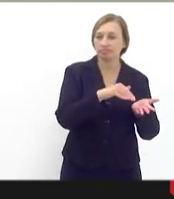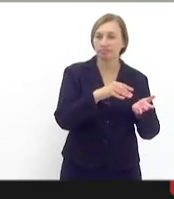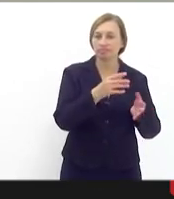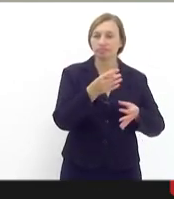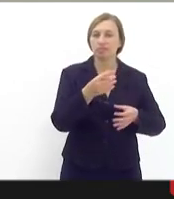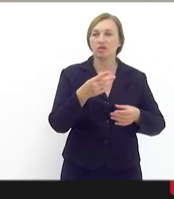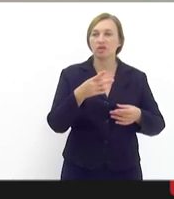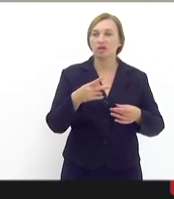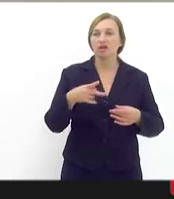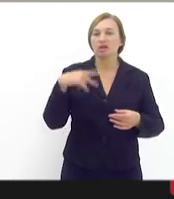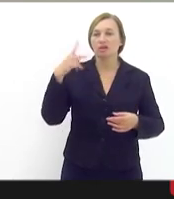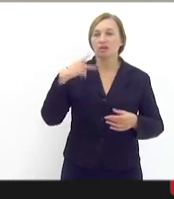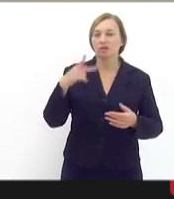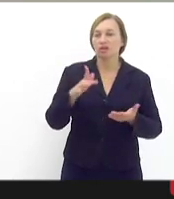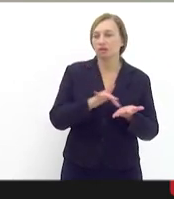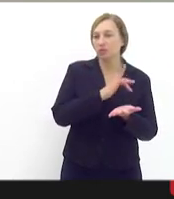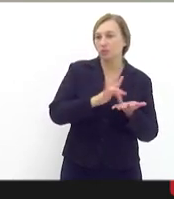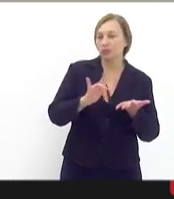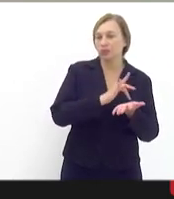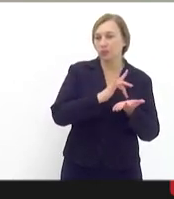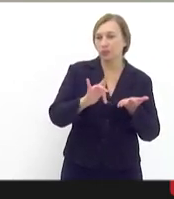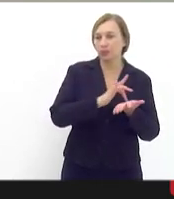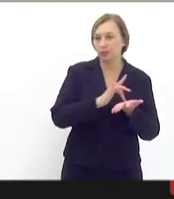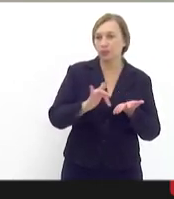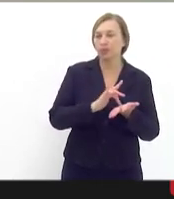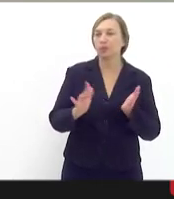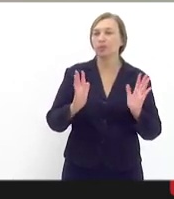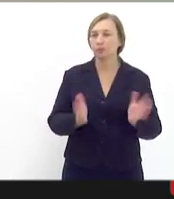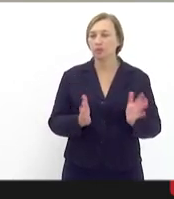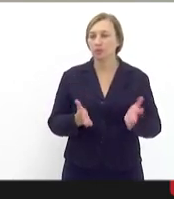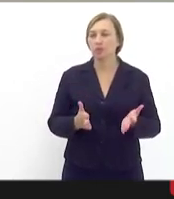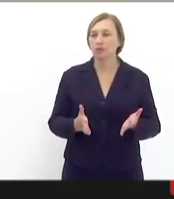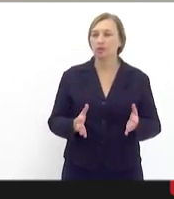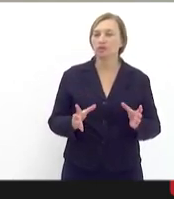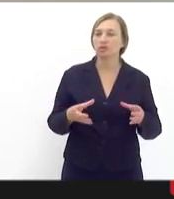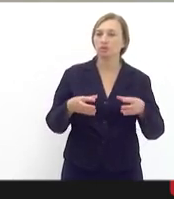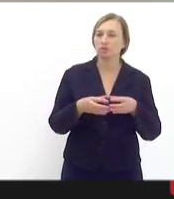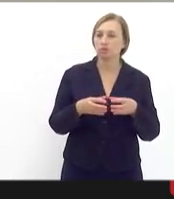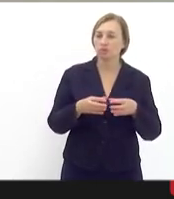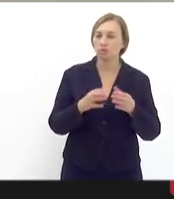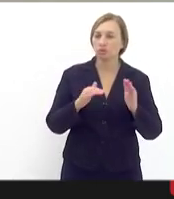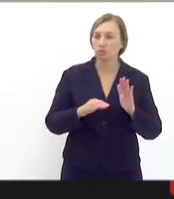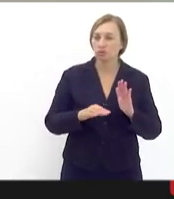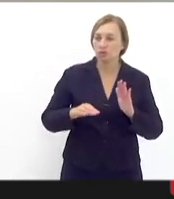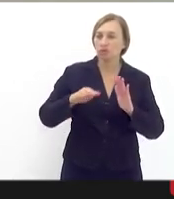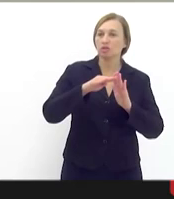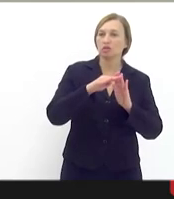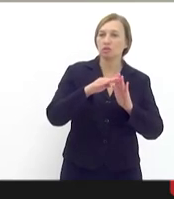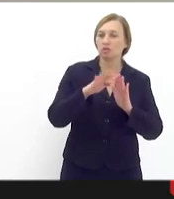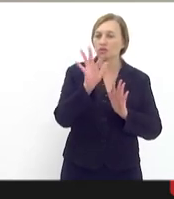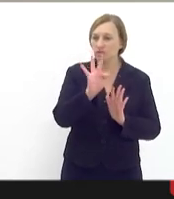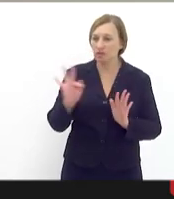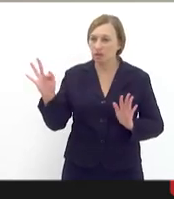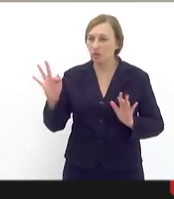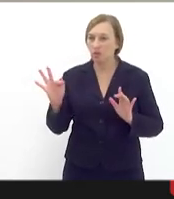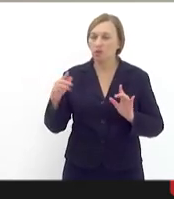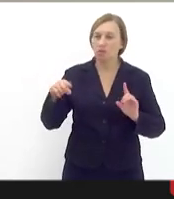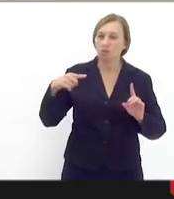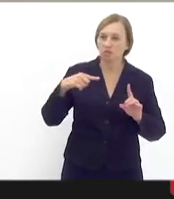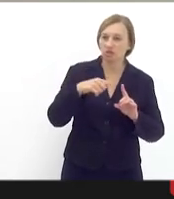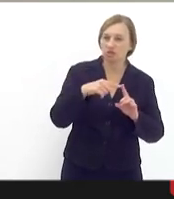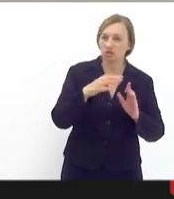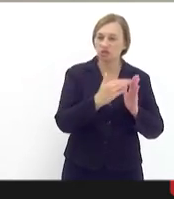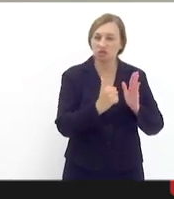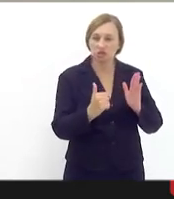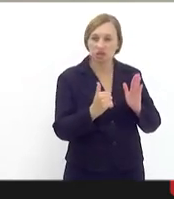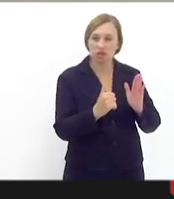de Educação Midiática. Hoje nós temos um departamento em nível federal que tem o objetivo de disseminar o conceito da